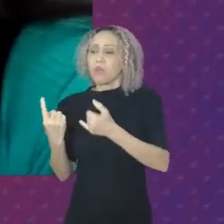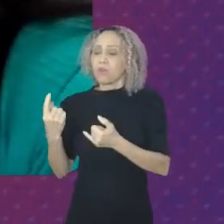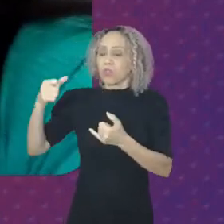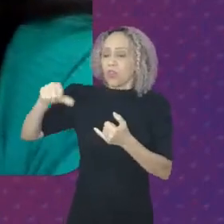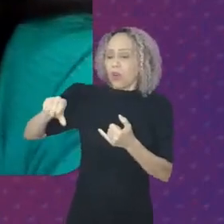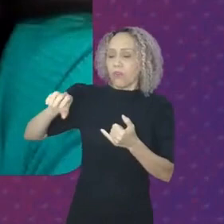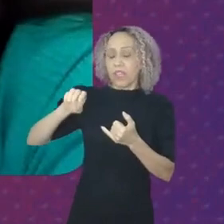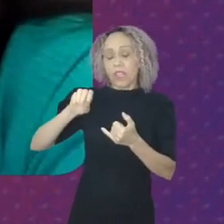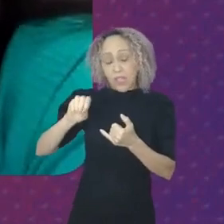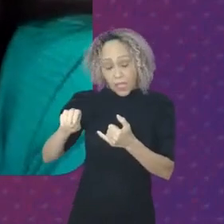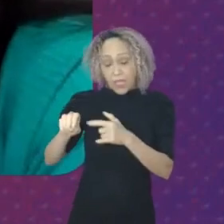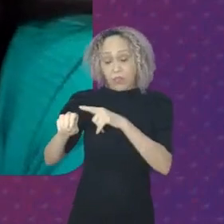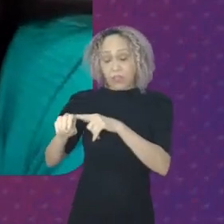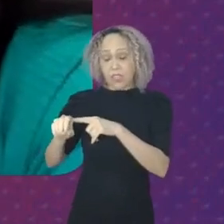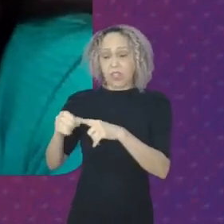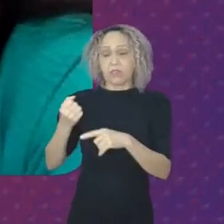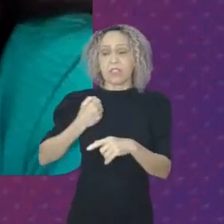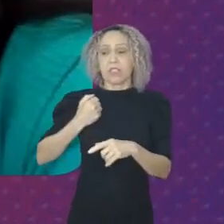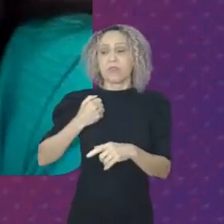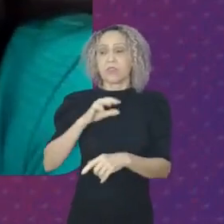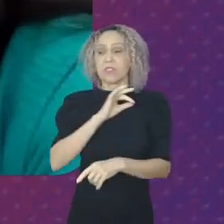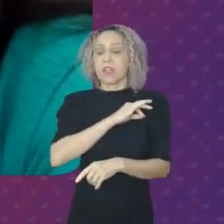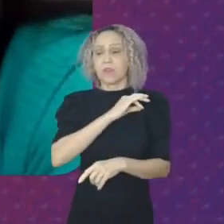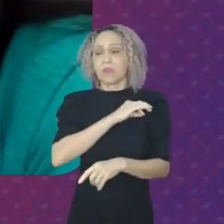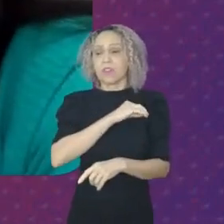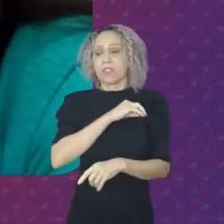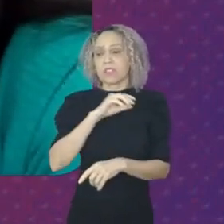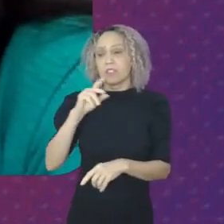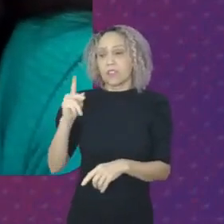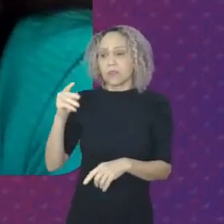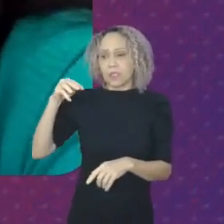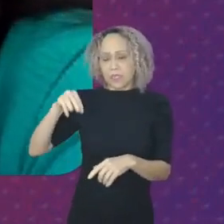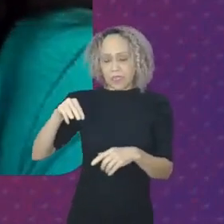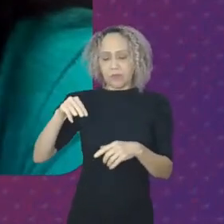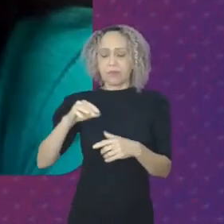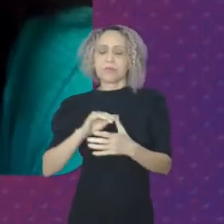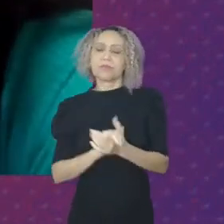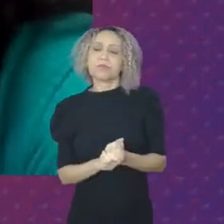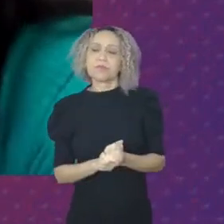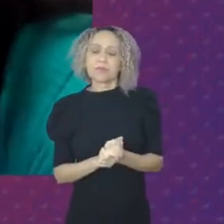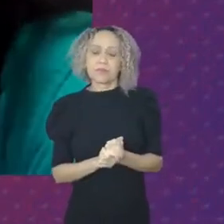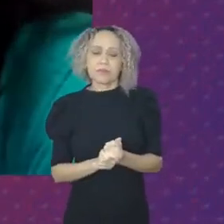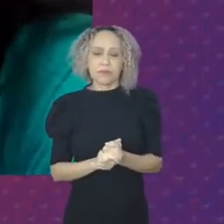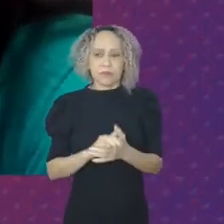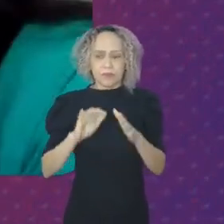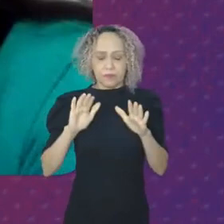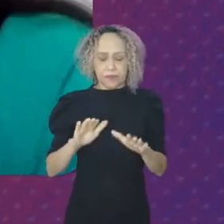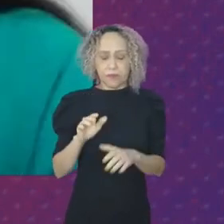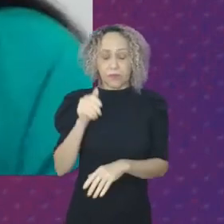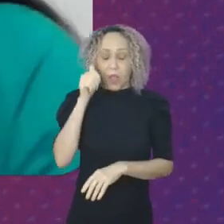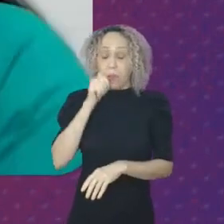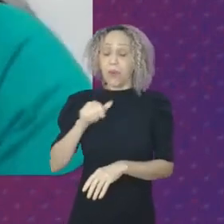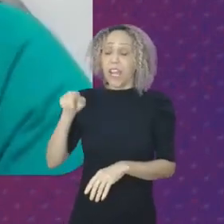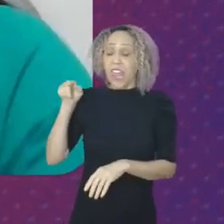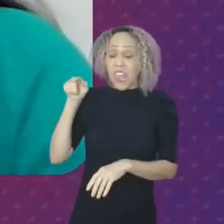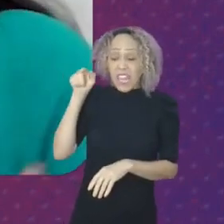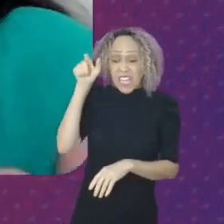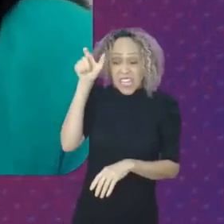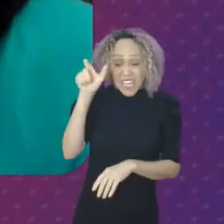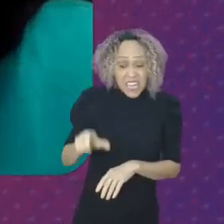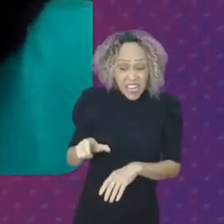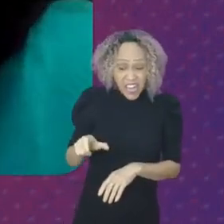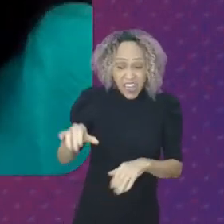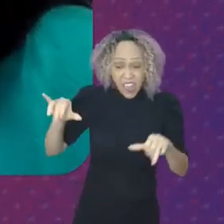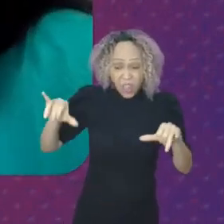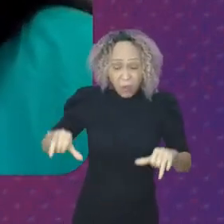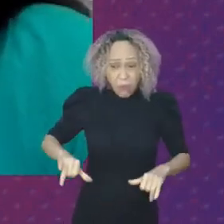olha o impacto disso aí, o prejuízo para essa usuária. Ela está ali naquele momento sofrendo uma violação, o um risco à vida,